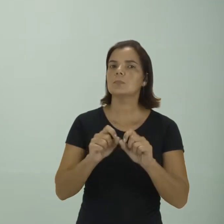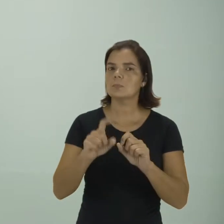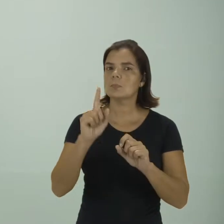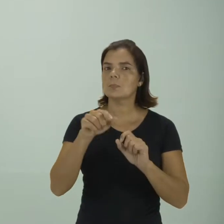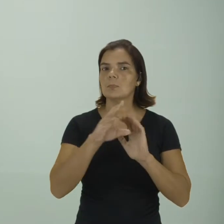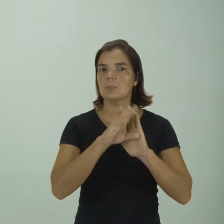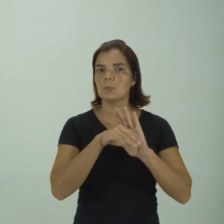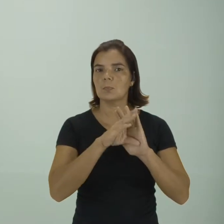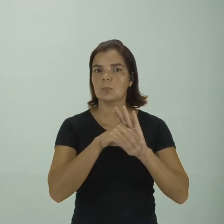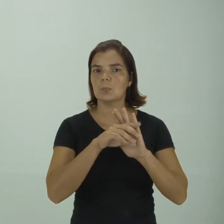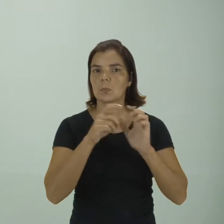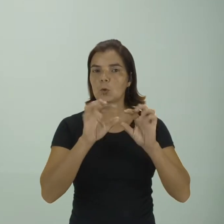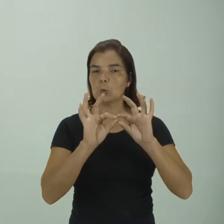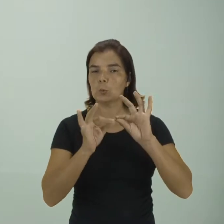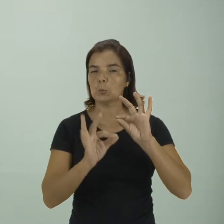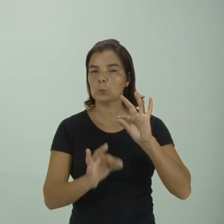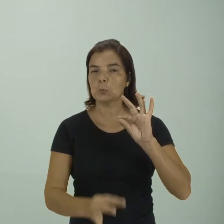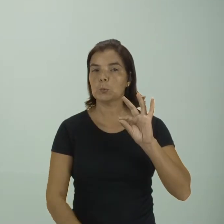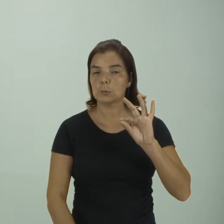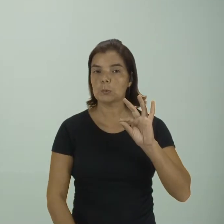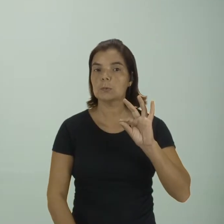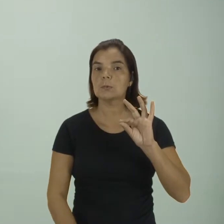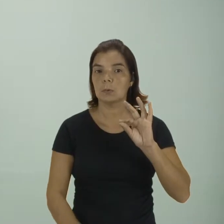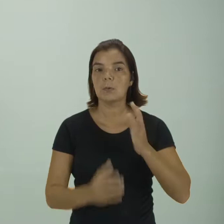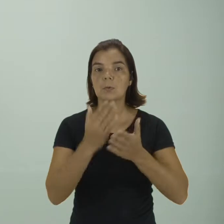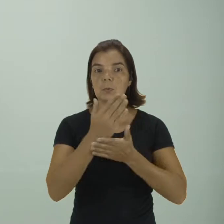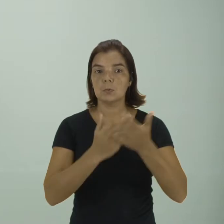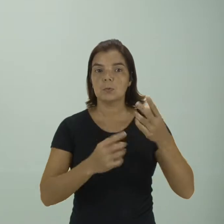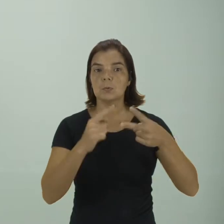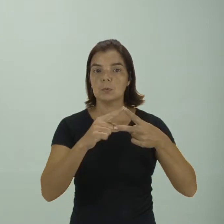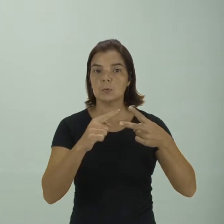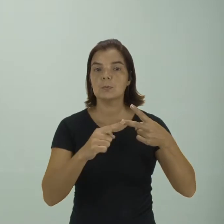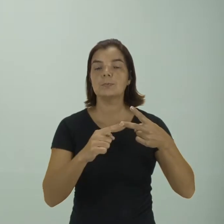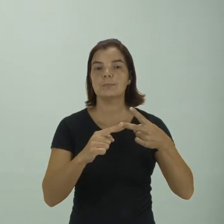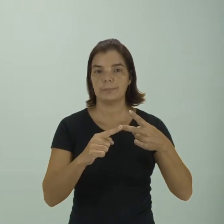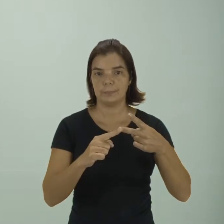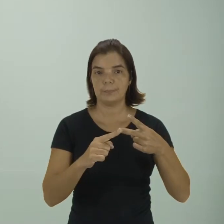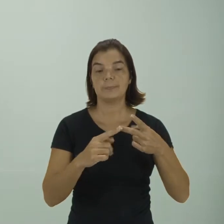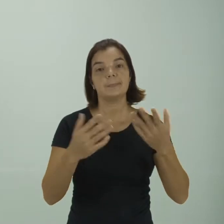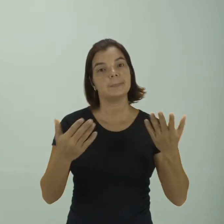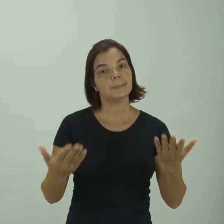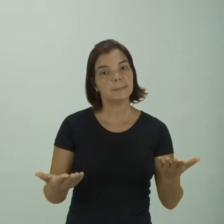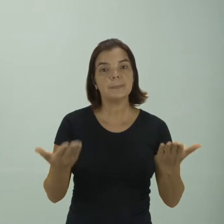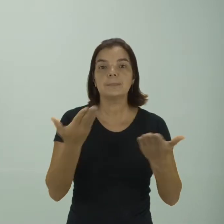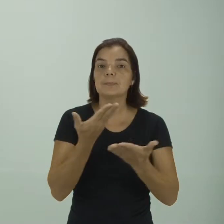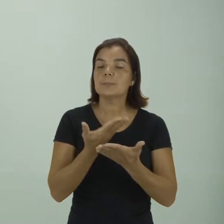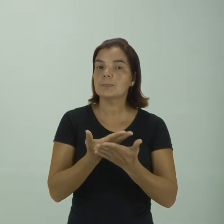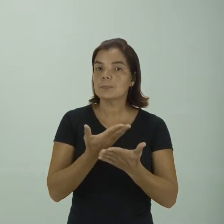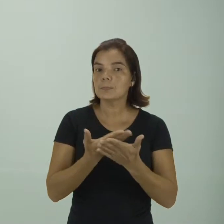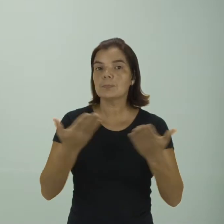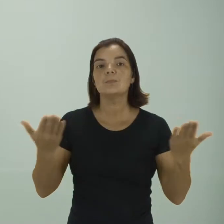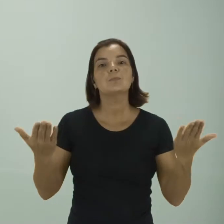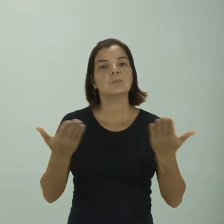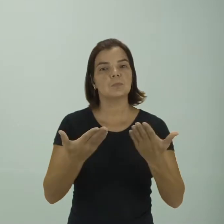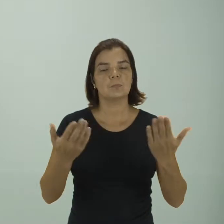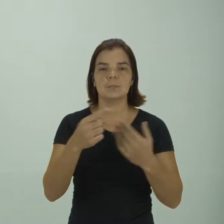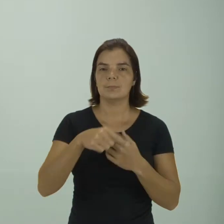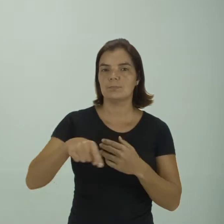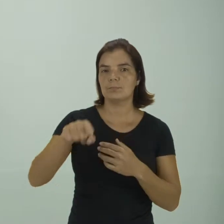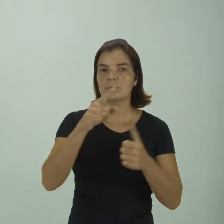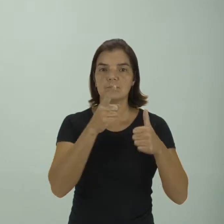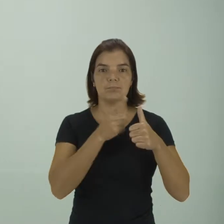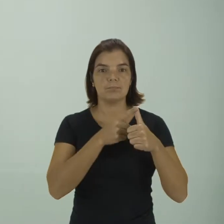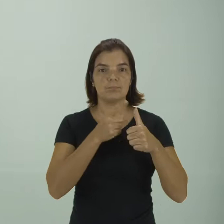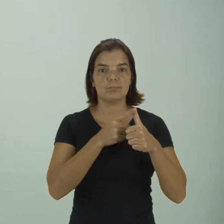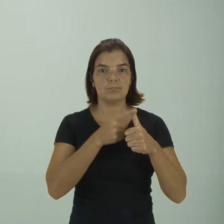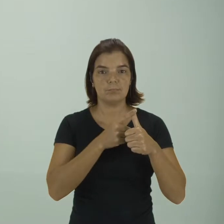conteúdo um pouco extenso, essa aula vai ser dividida em duas partes. Então, hoje eu vou estar trabalhando com vocês a